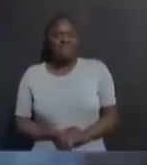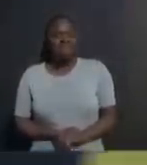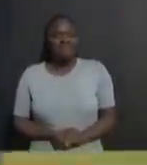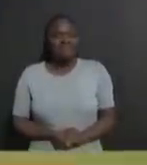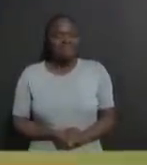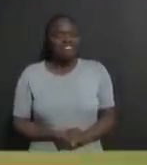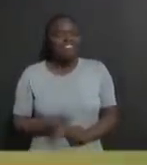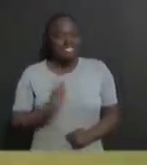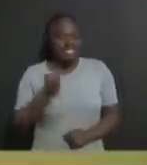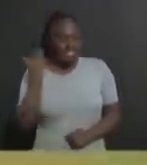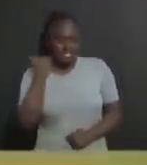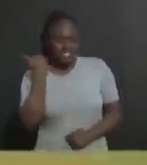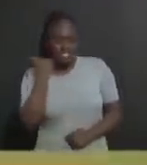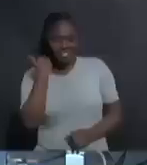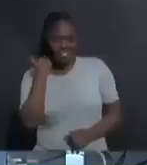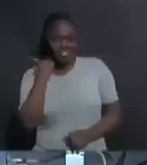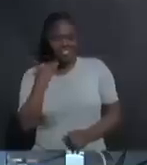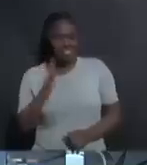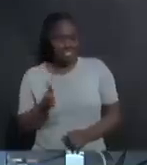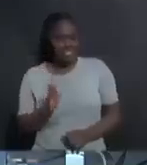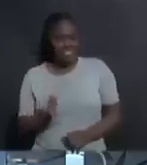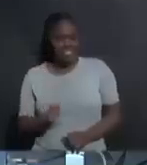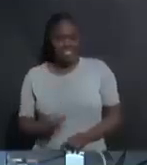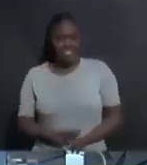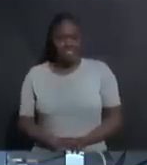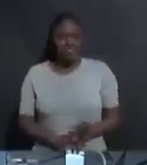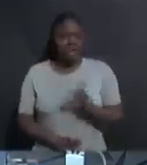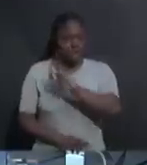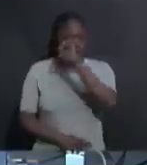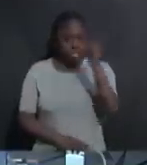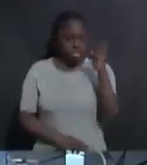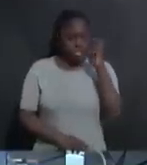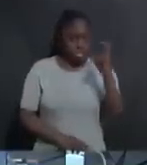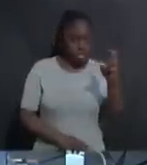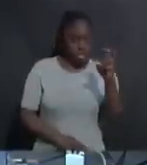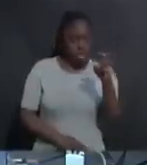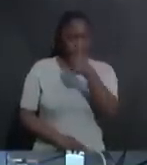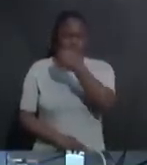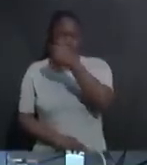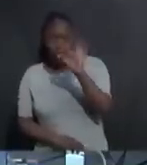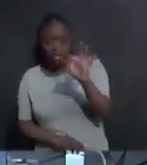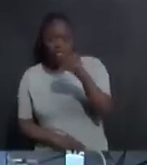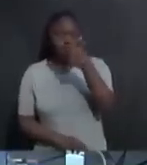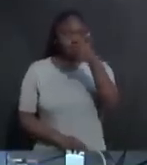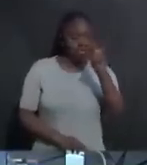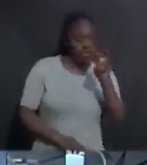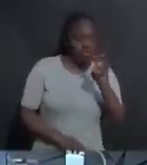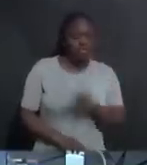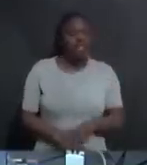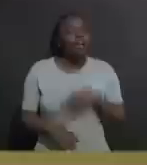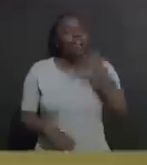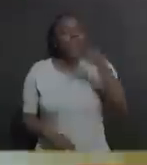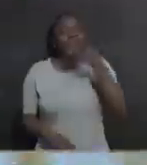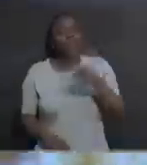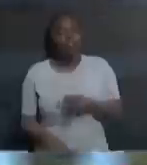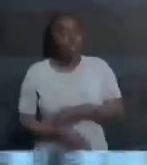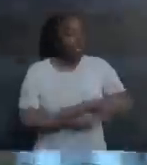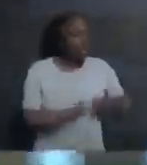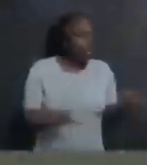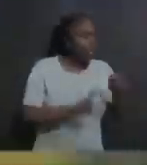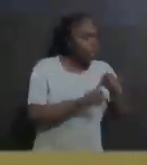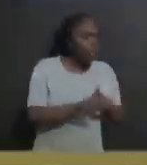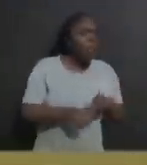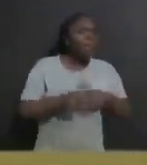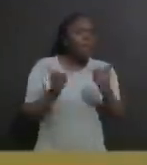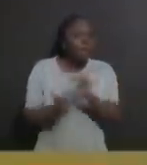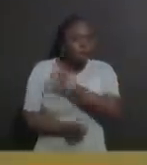Quem está cansado? Pelo amor de Deus. É assim, ó, dia 5 vence, dia 10 vence, dia 15 vence. Aí você fala assim, acabou o mês, mas dia